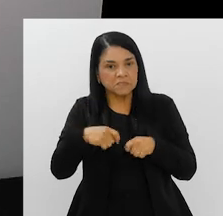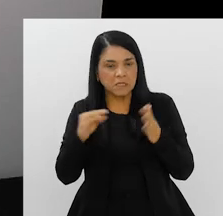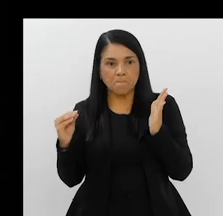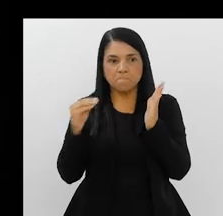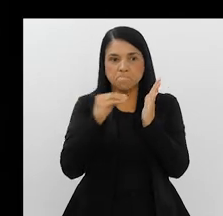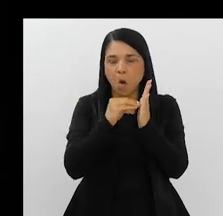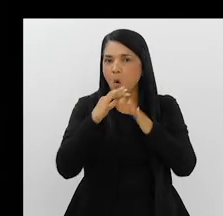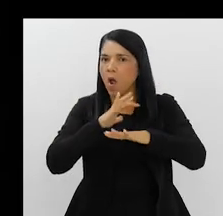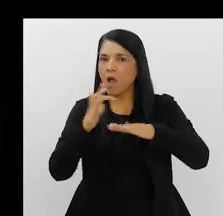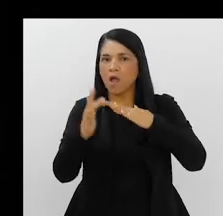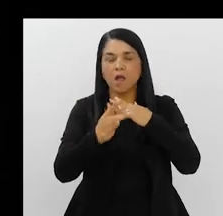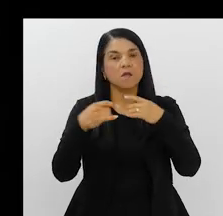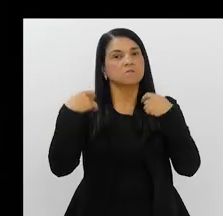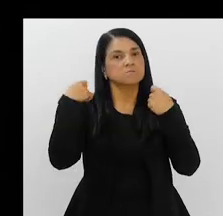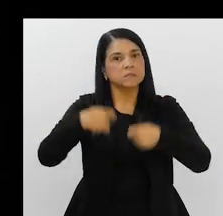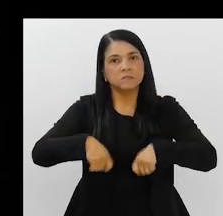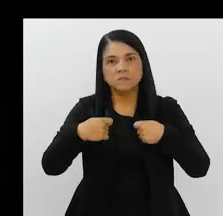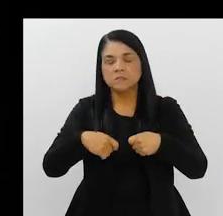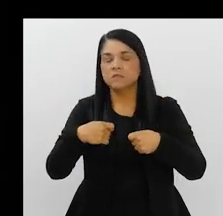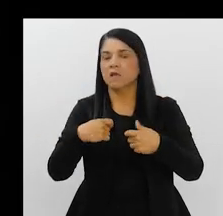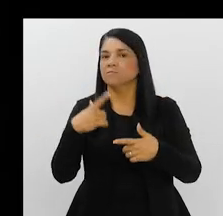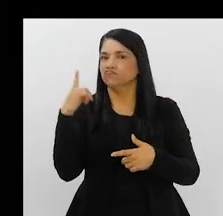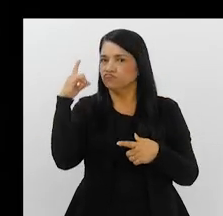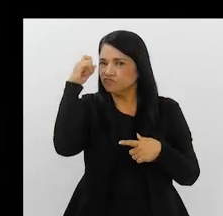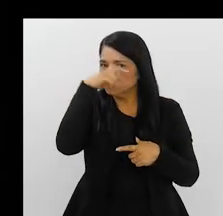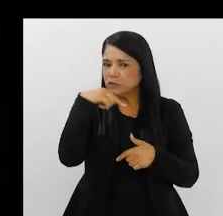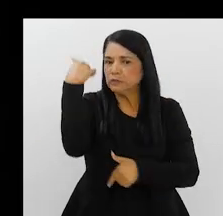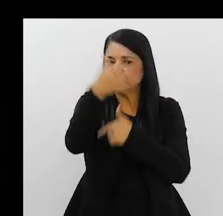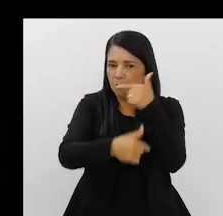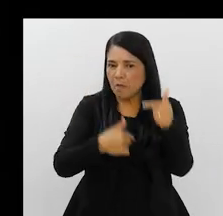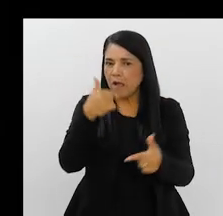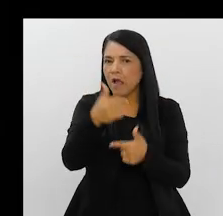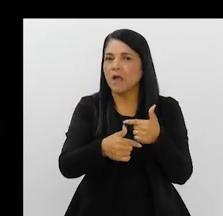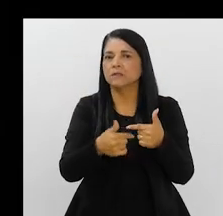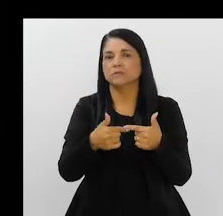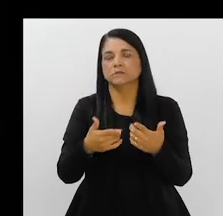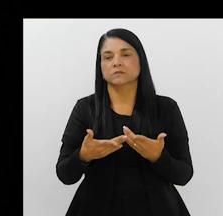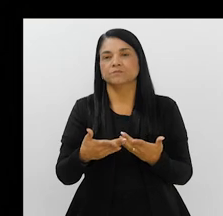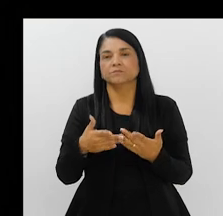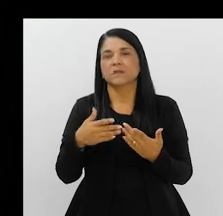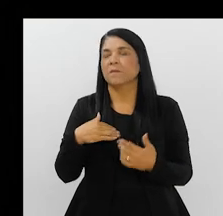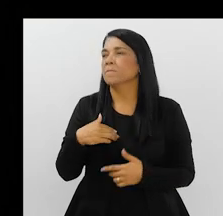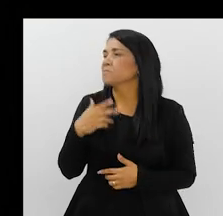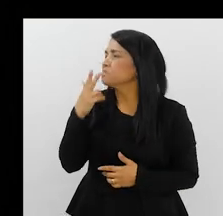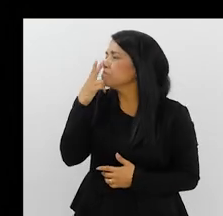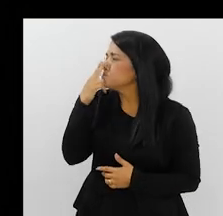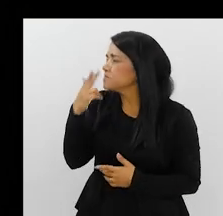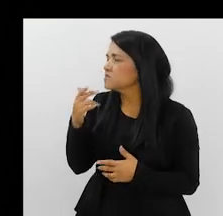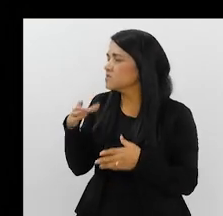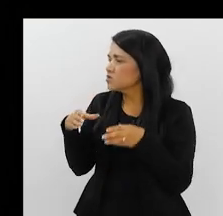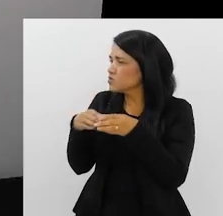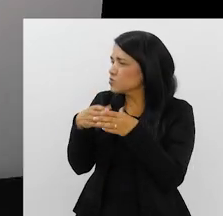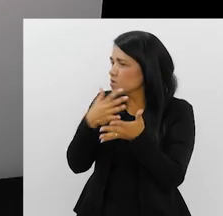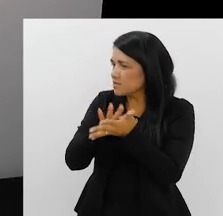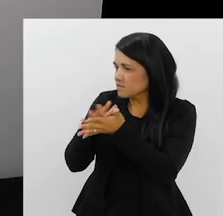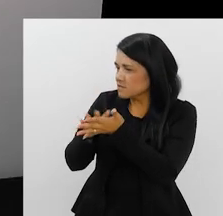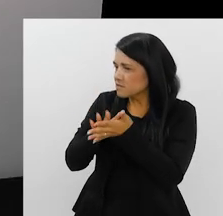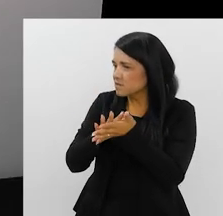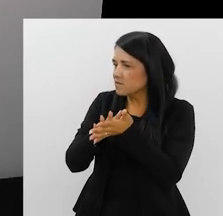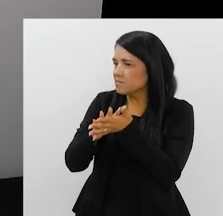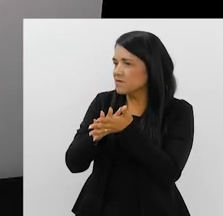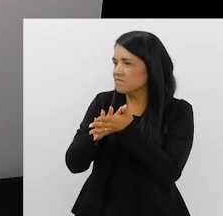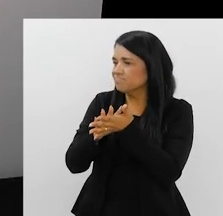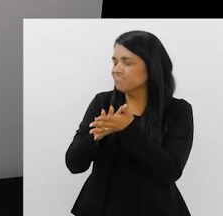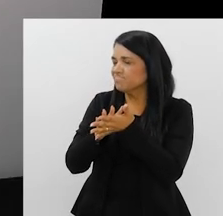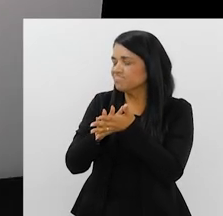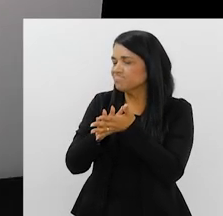que depende disso, Nossa Senhora, é muito trabalhoso. Você está sempre alimentando aquilo ali, né? Parece que agora as escolas de samba